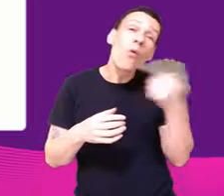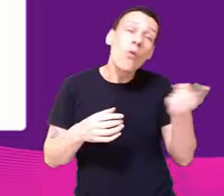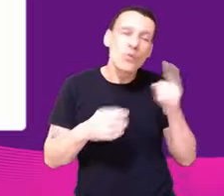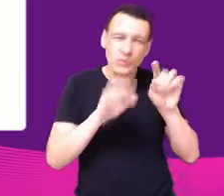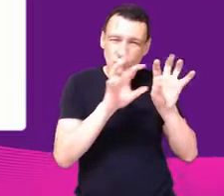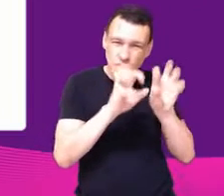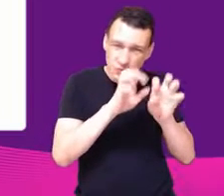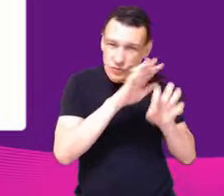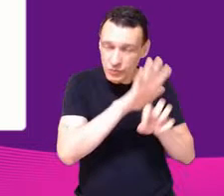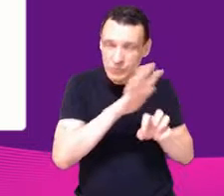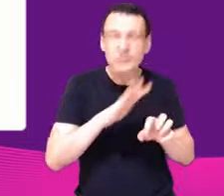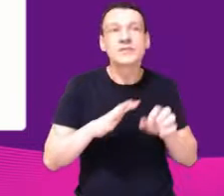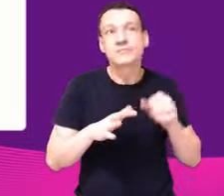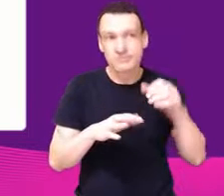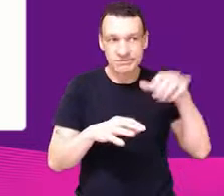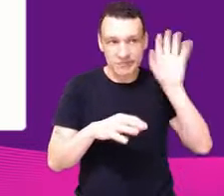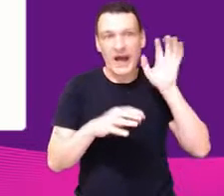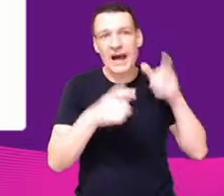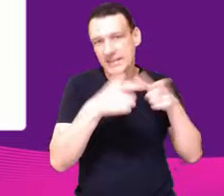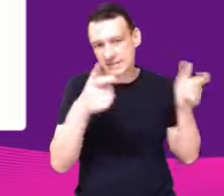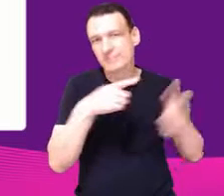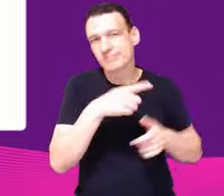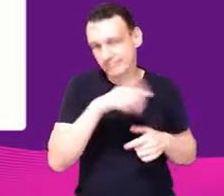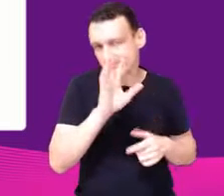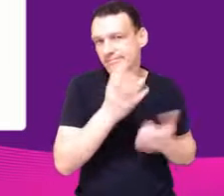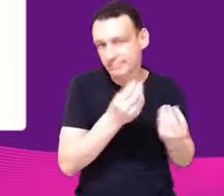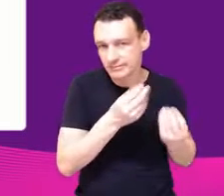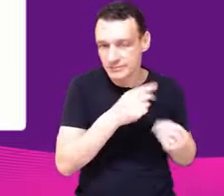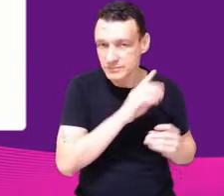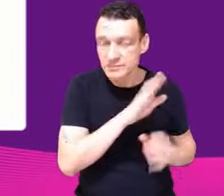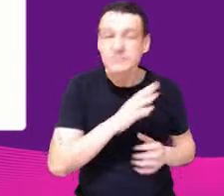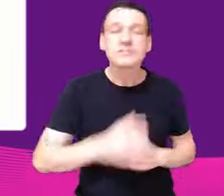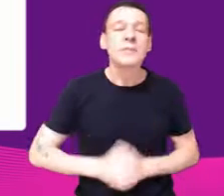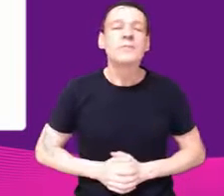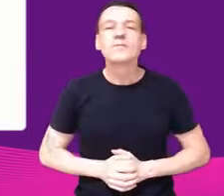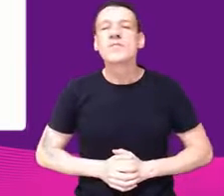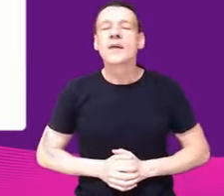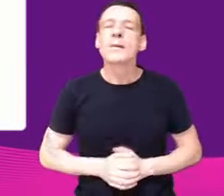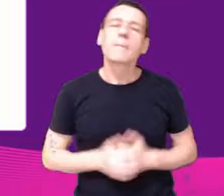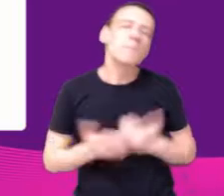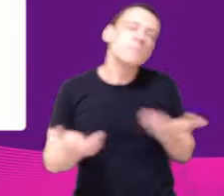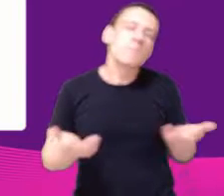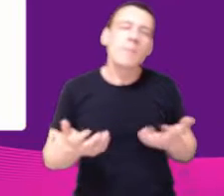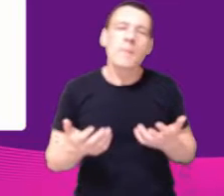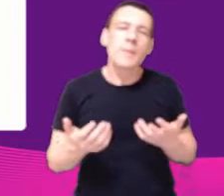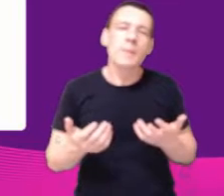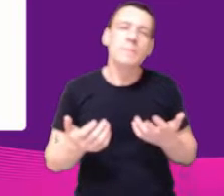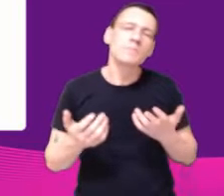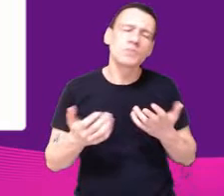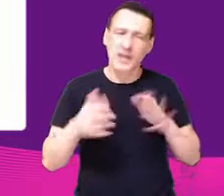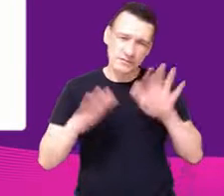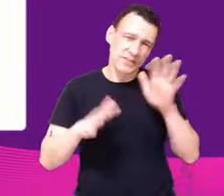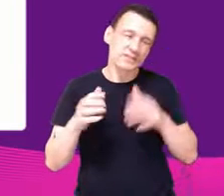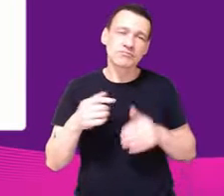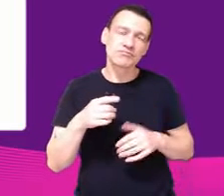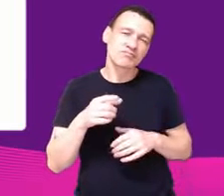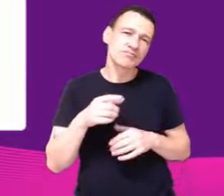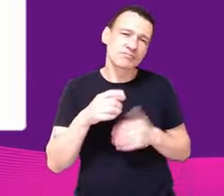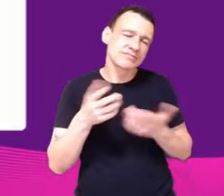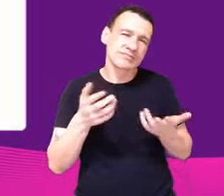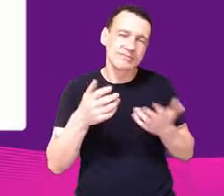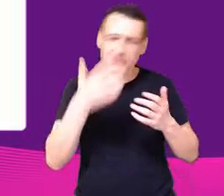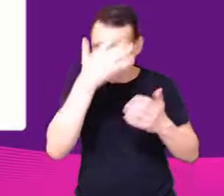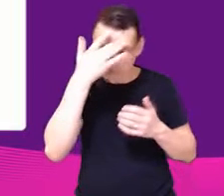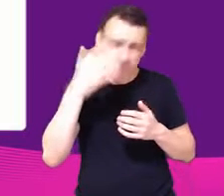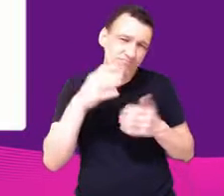prevalência de doenças renais. Então, para uma pessoa pouco avisada, na verdade, pode parecer que a doença renal ela